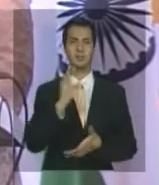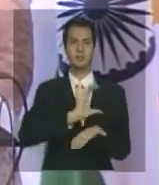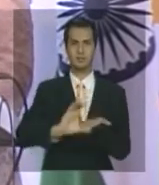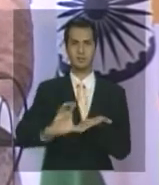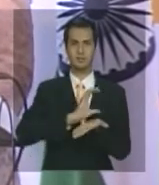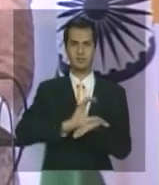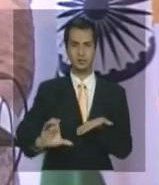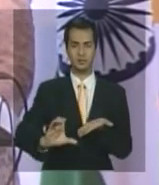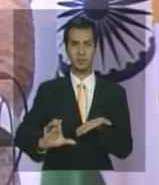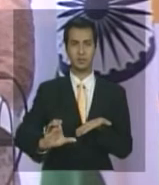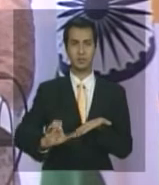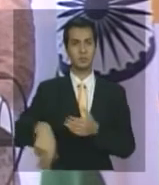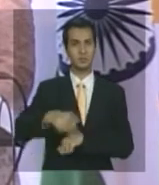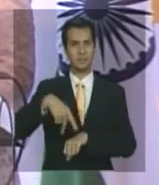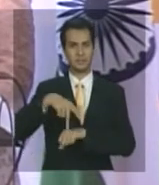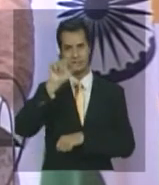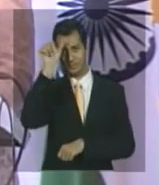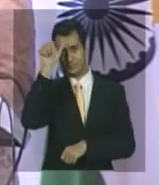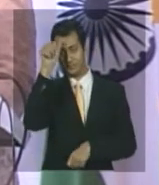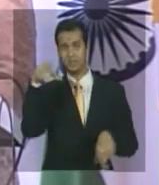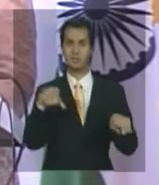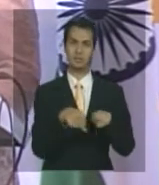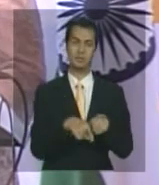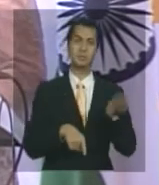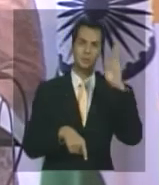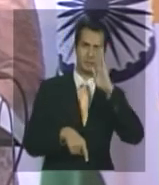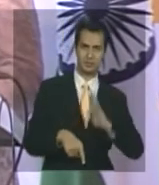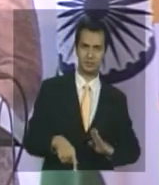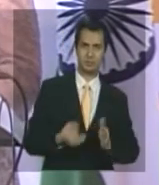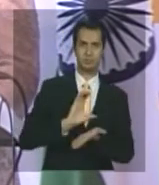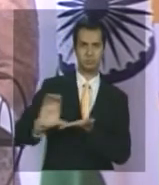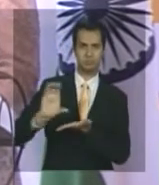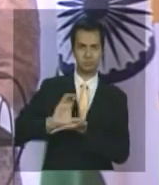da Índia no Brasil e do Brasil na Índia.